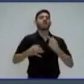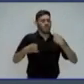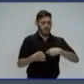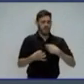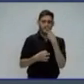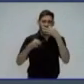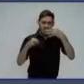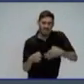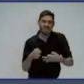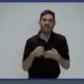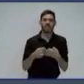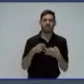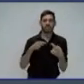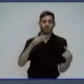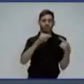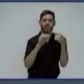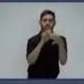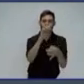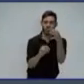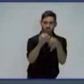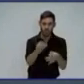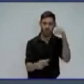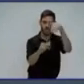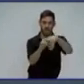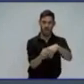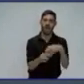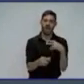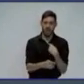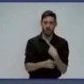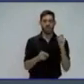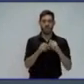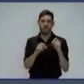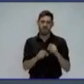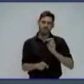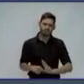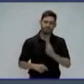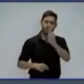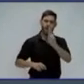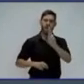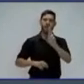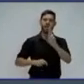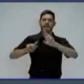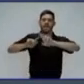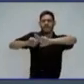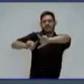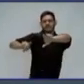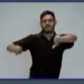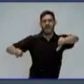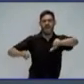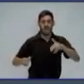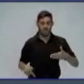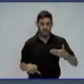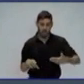Justiça Eleitoral. Faço isso em nome dos milhares de juízes e